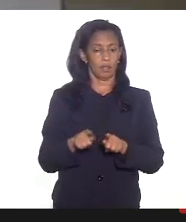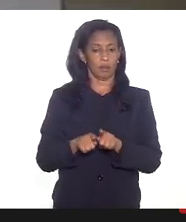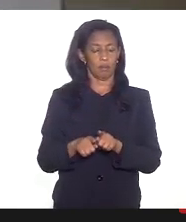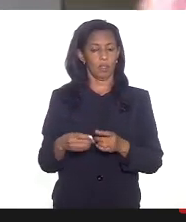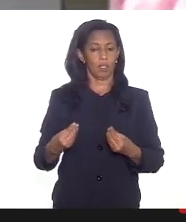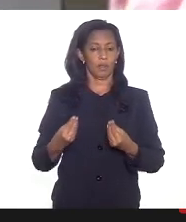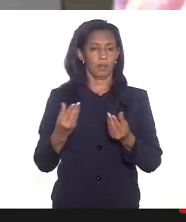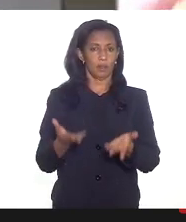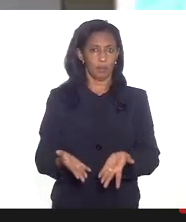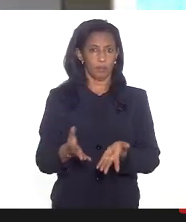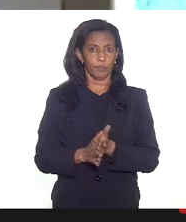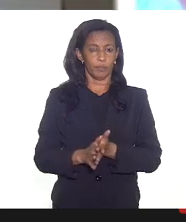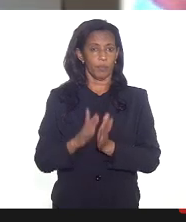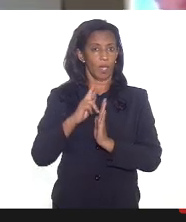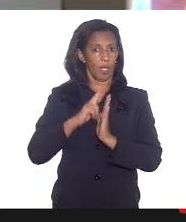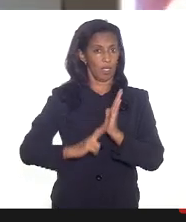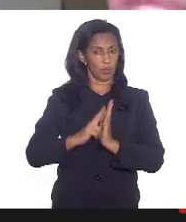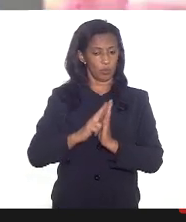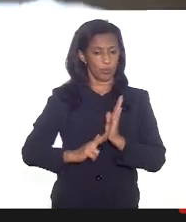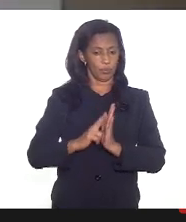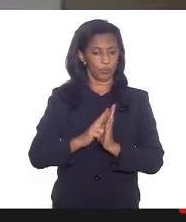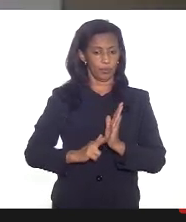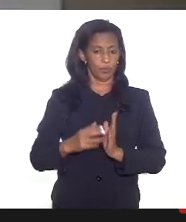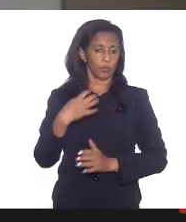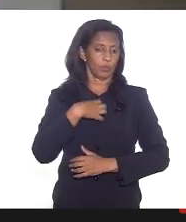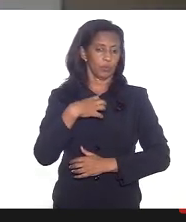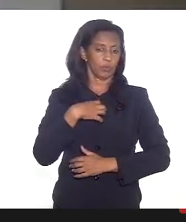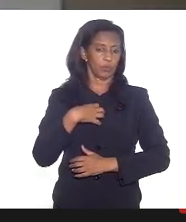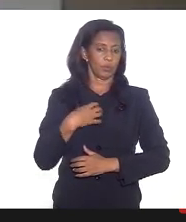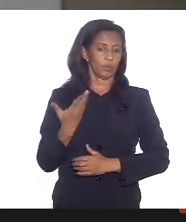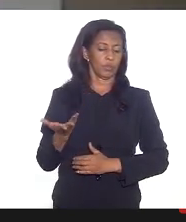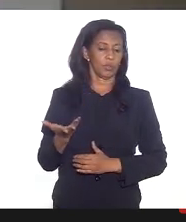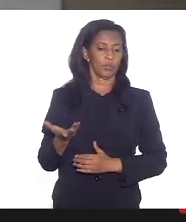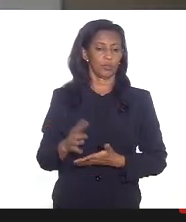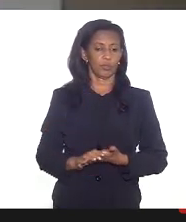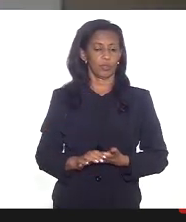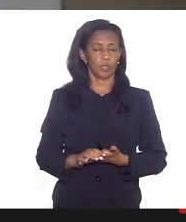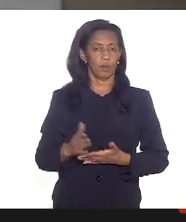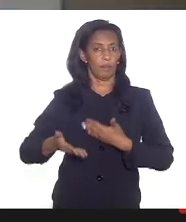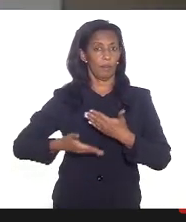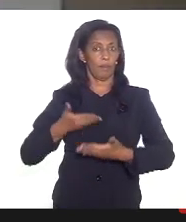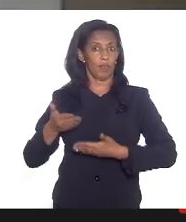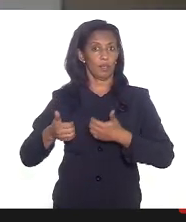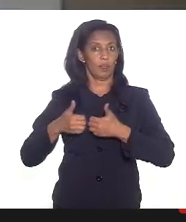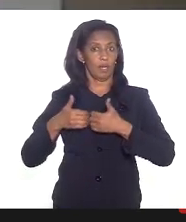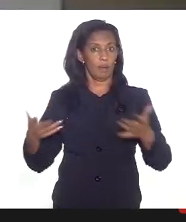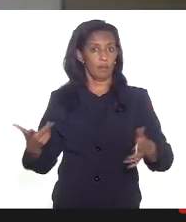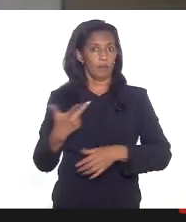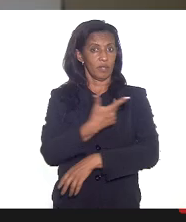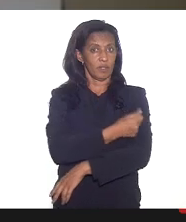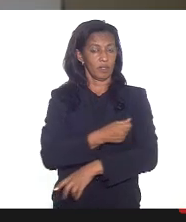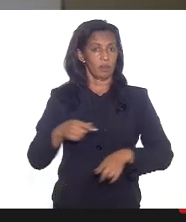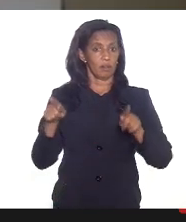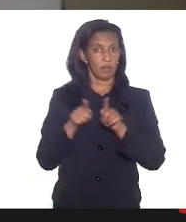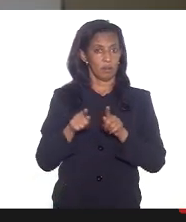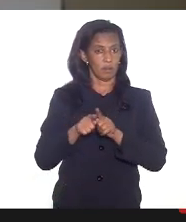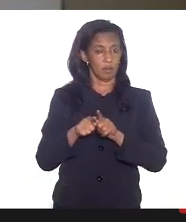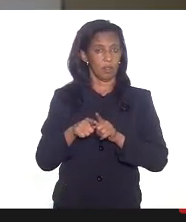soltou a resolução no sentido de que passaram a abrir a vacinação também